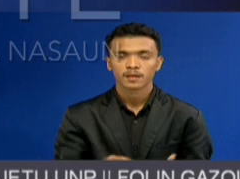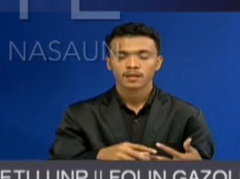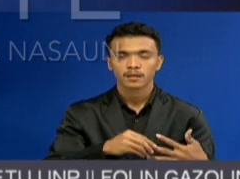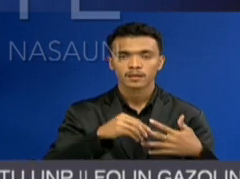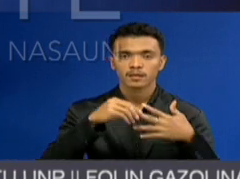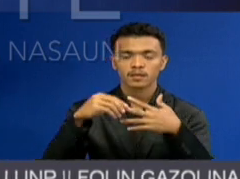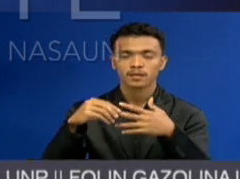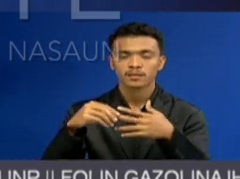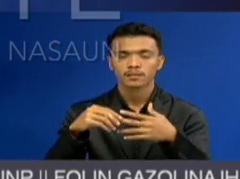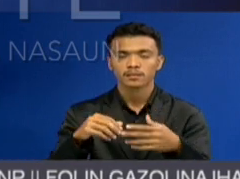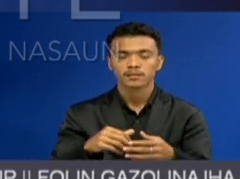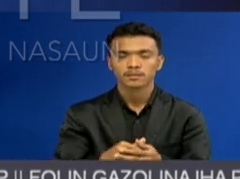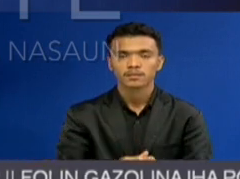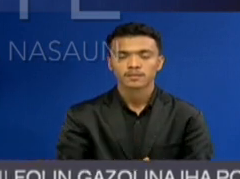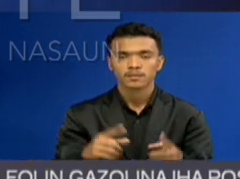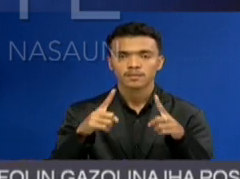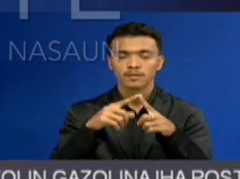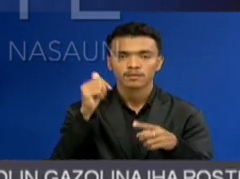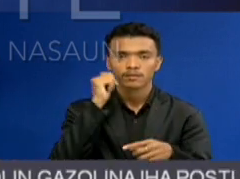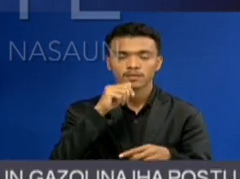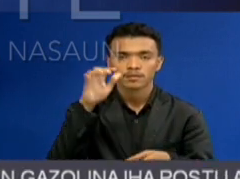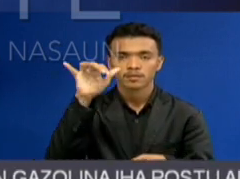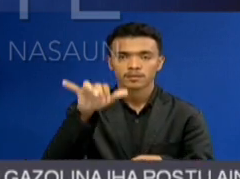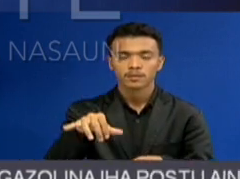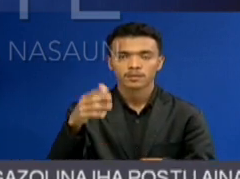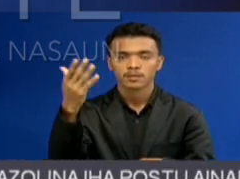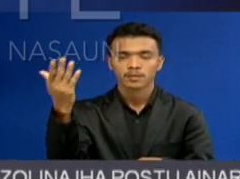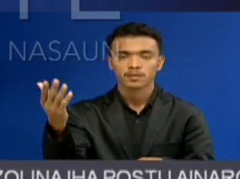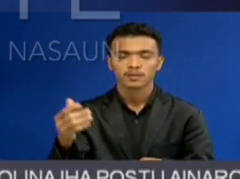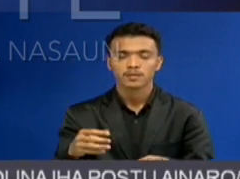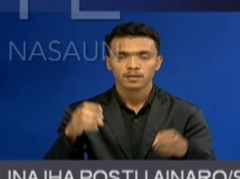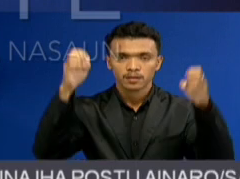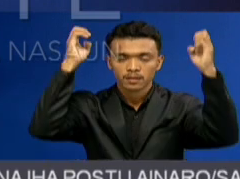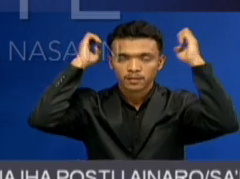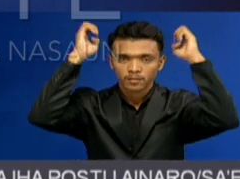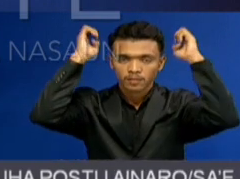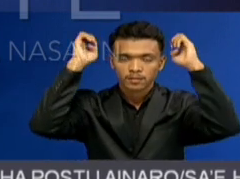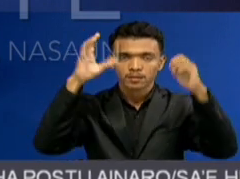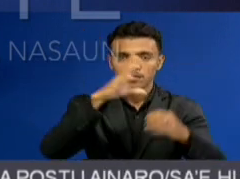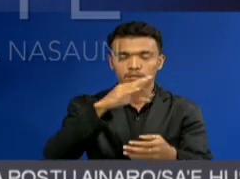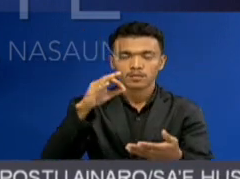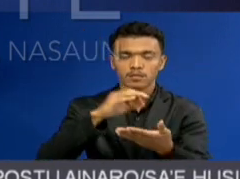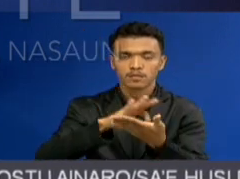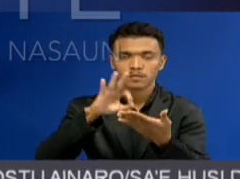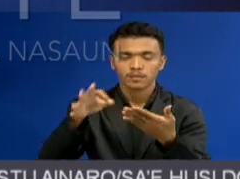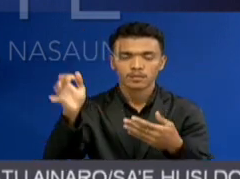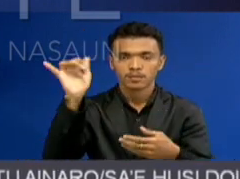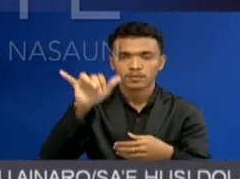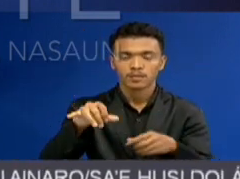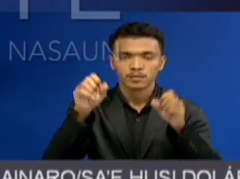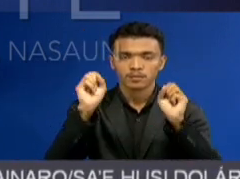iha transformasaun, ba feto sira iha liu si edukasaun ba formasaun, atunune sira bele